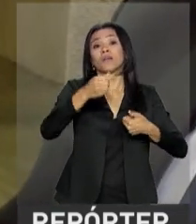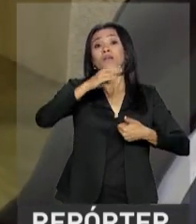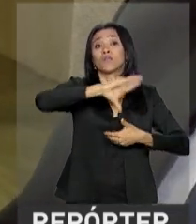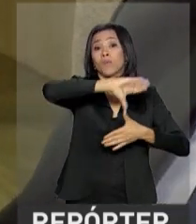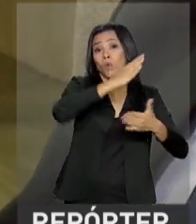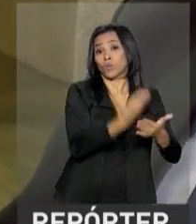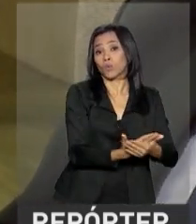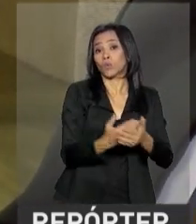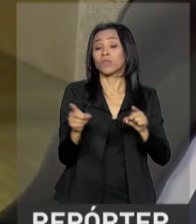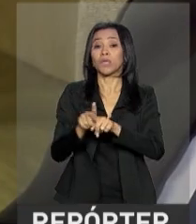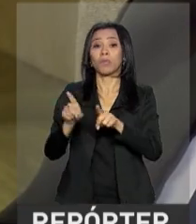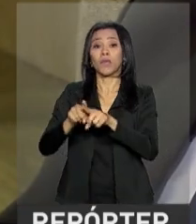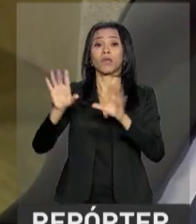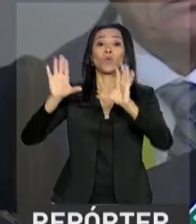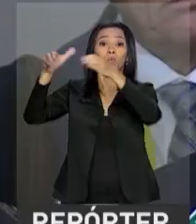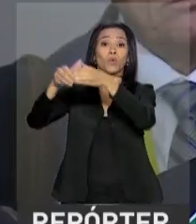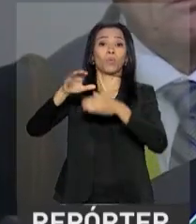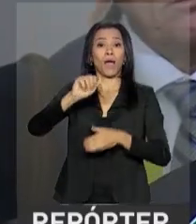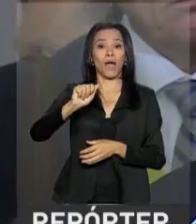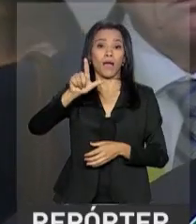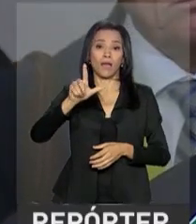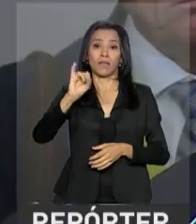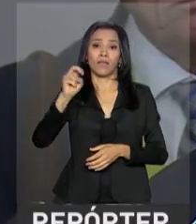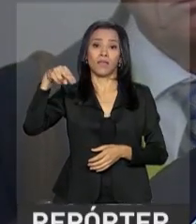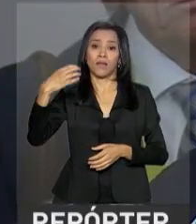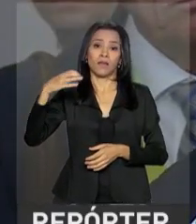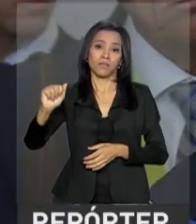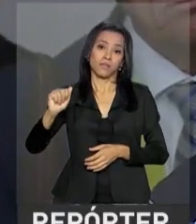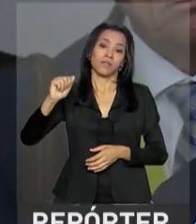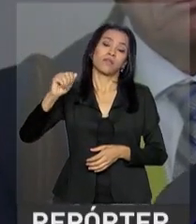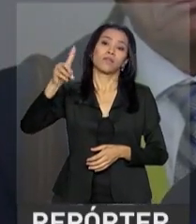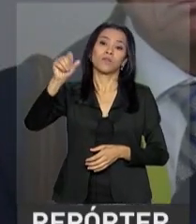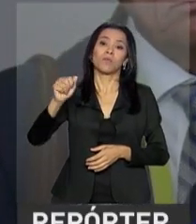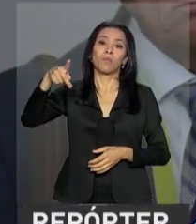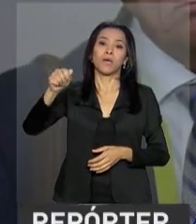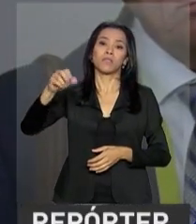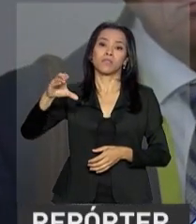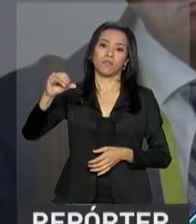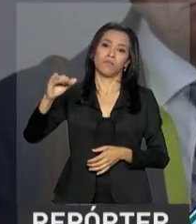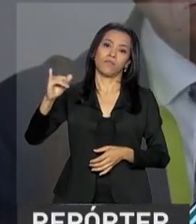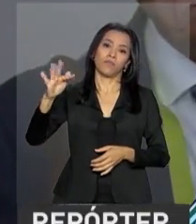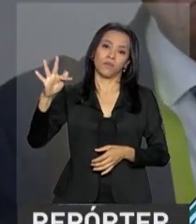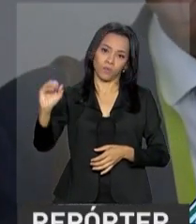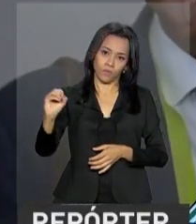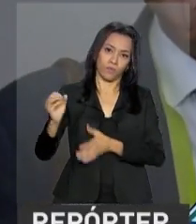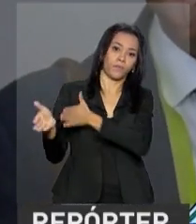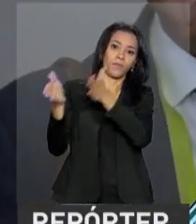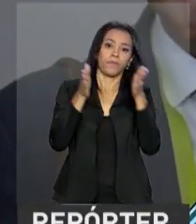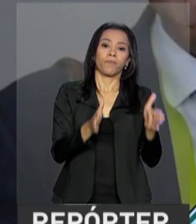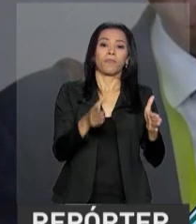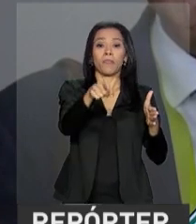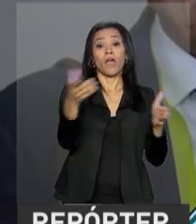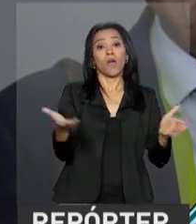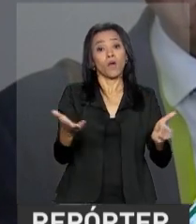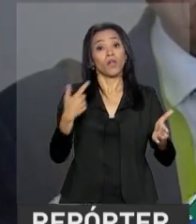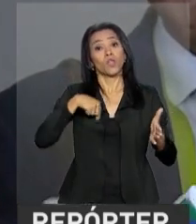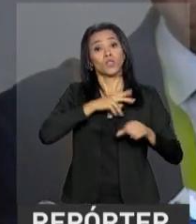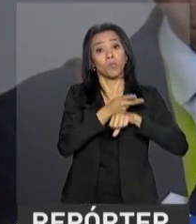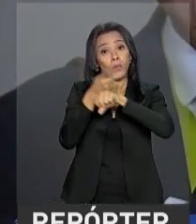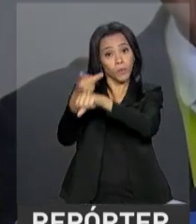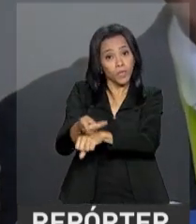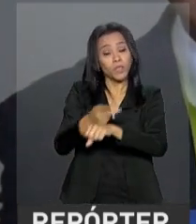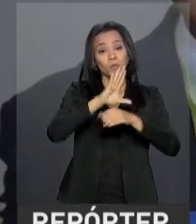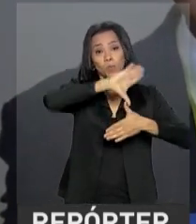a Aliança para o Pacífico. Nós estamos praticamente encaminhando muito solidamente agora uma aliança